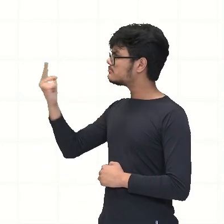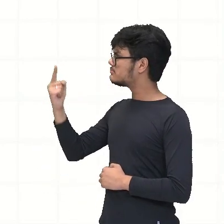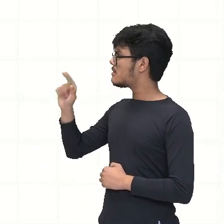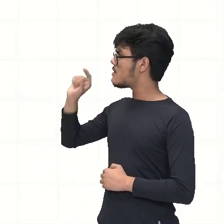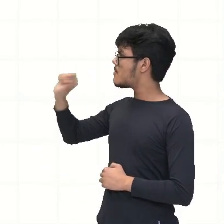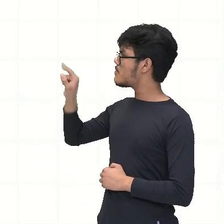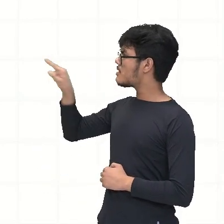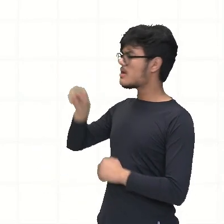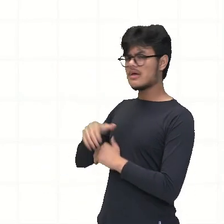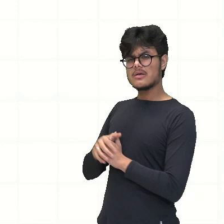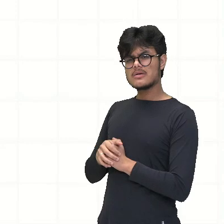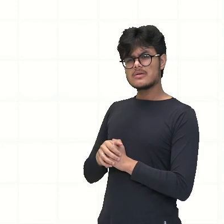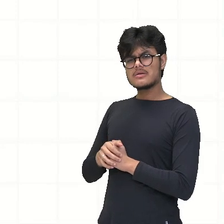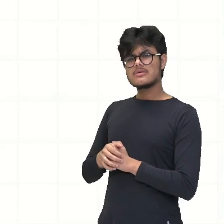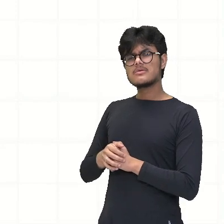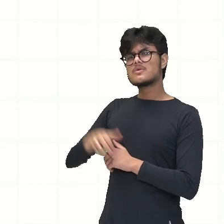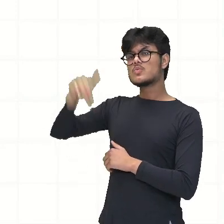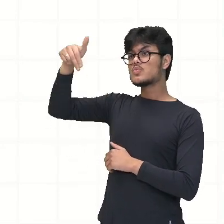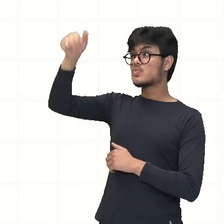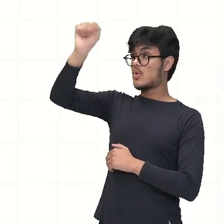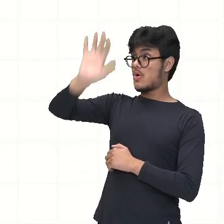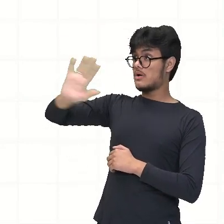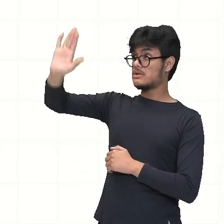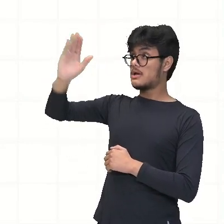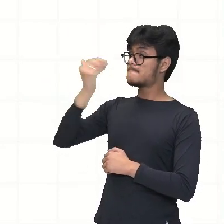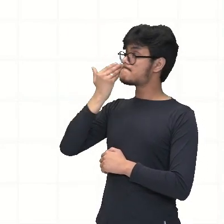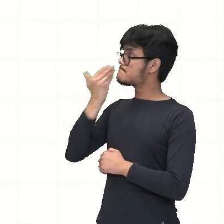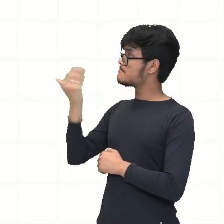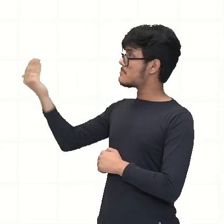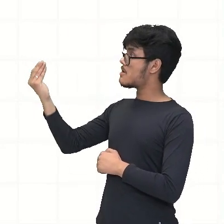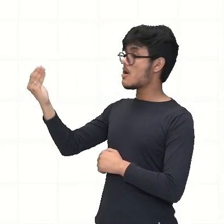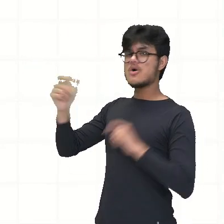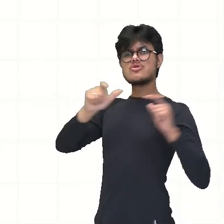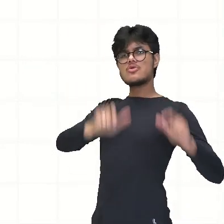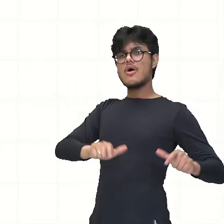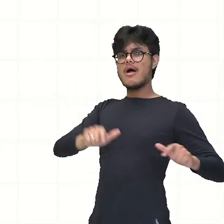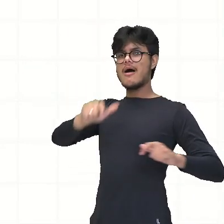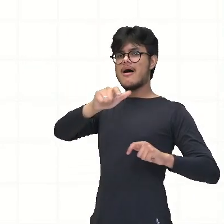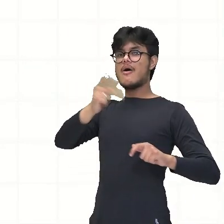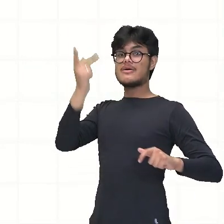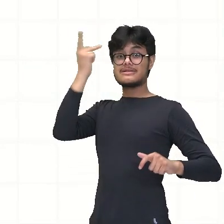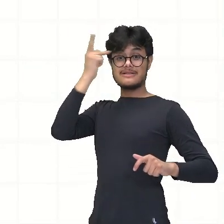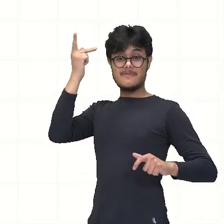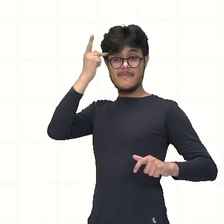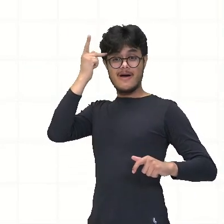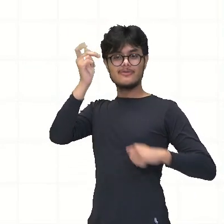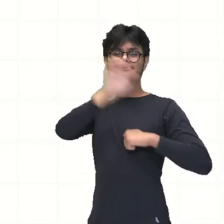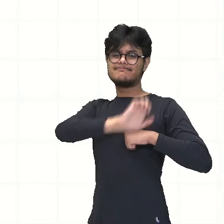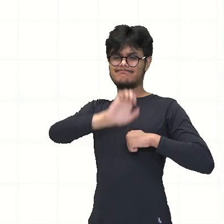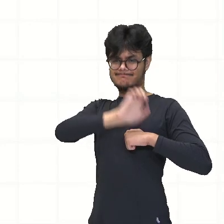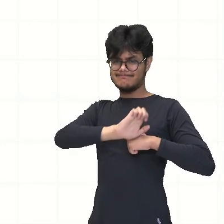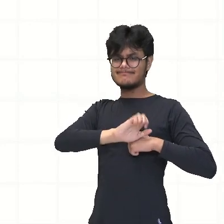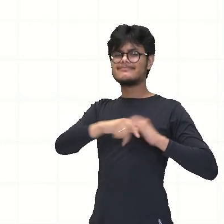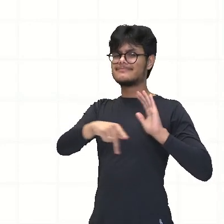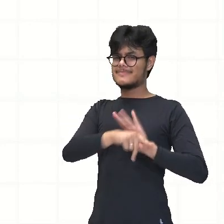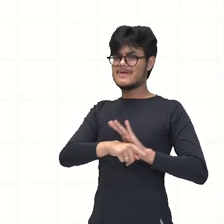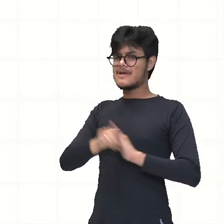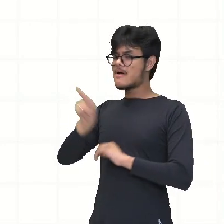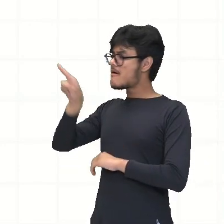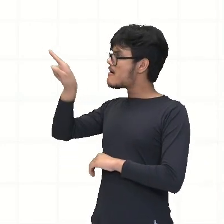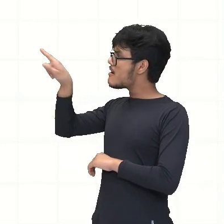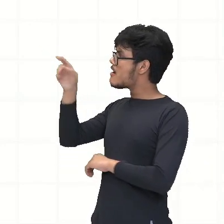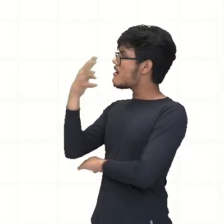observar na região Nordeste aqui para São Paulo, tá bom? Então, a gente vai observar esse outro fluxo